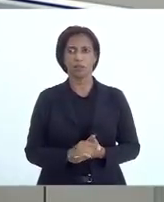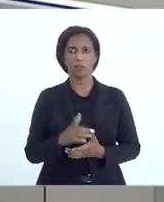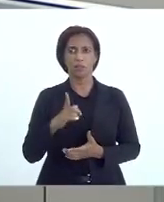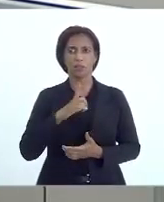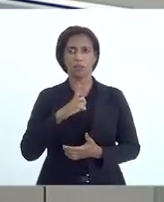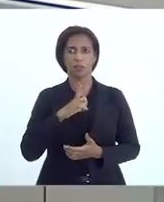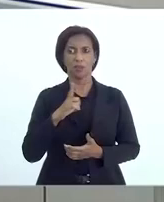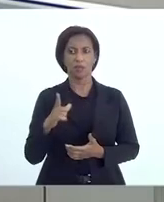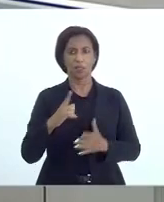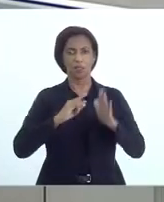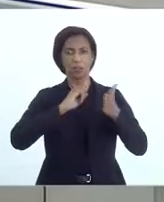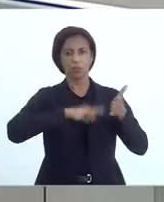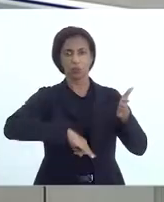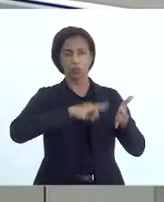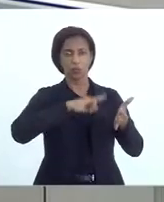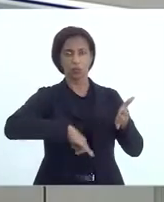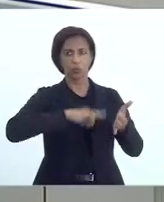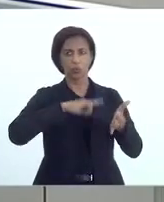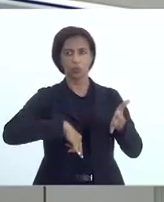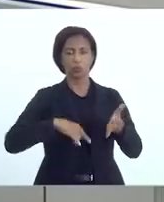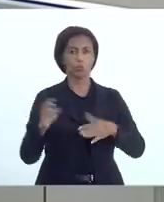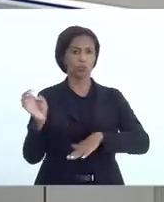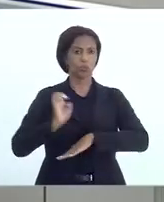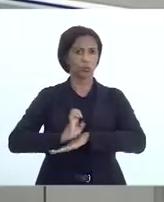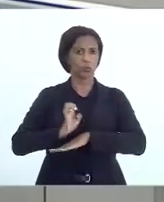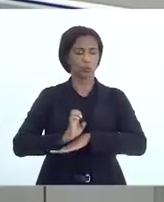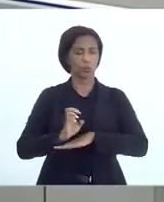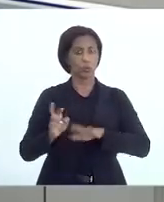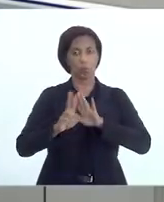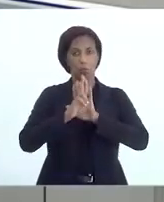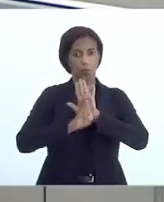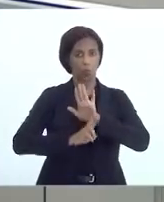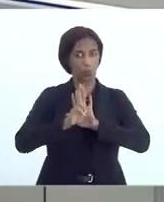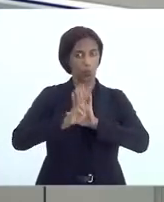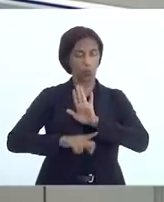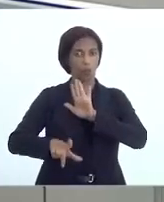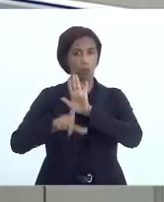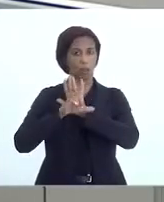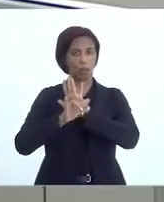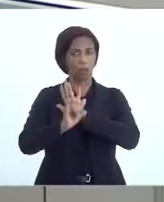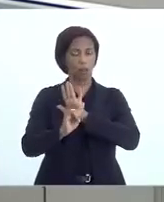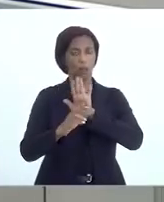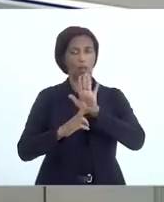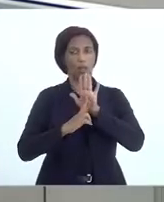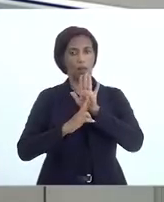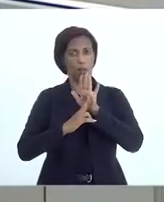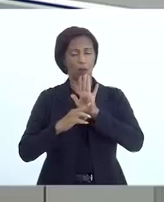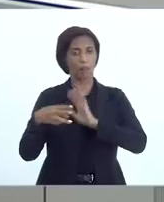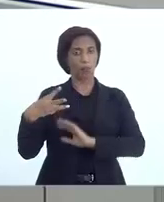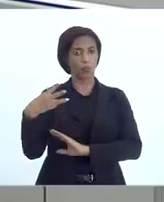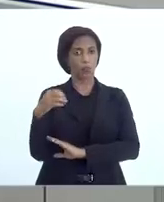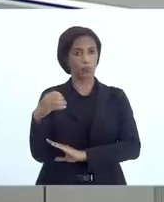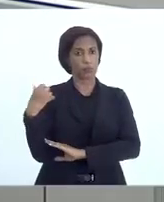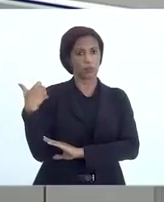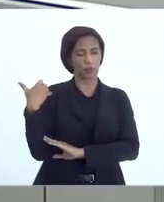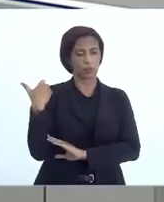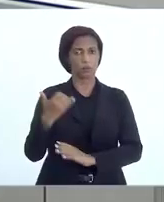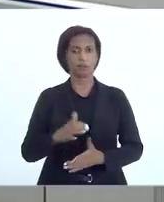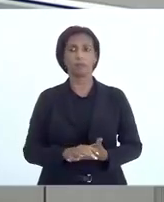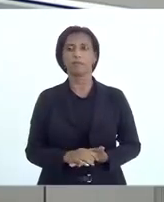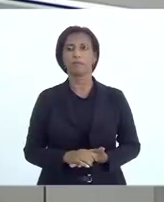foi feito um projeto lá existe lei aqui no nosso estado não tem lei que regulamenta ela tem uma lei que a regulamenta com 30 anos